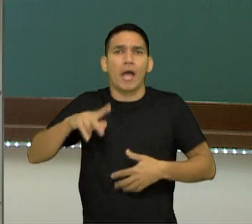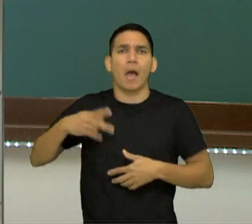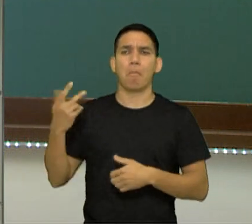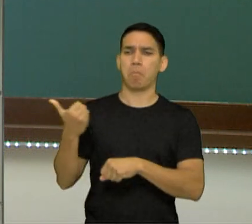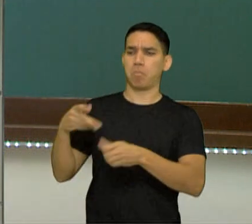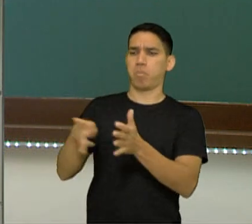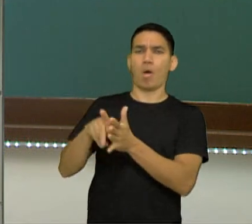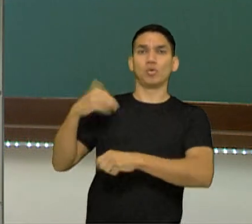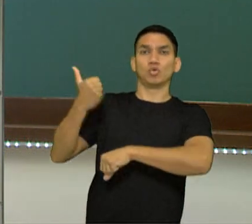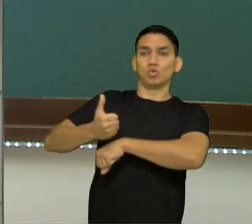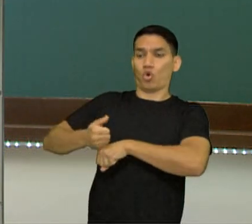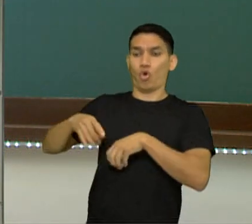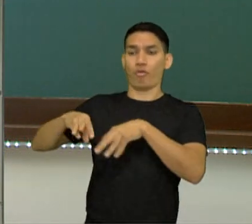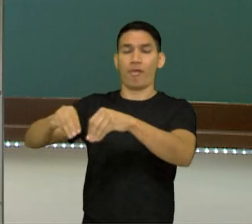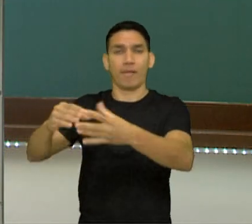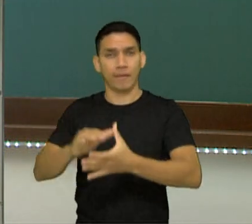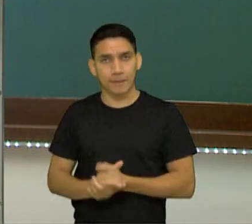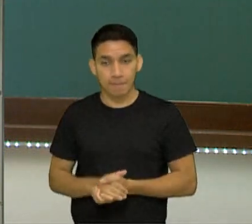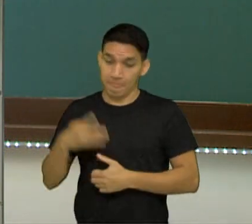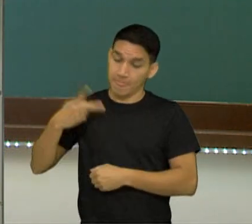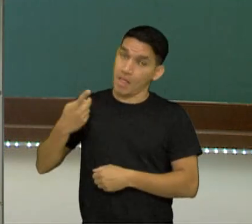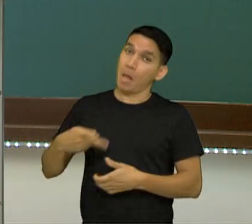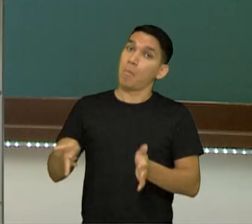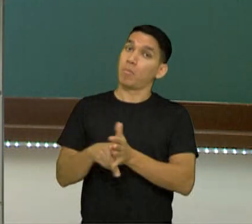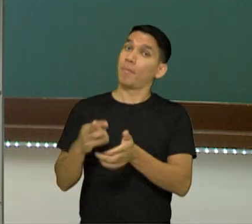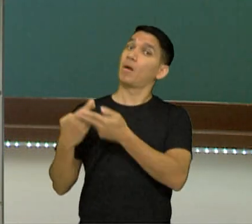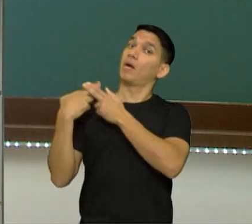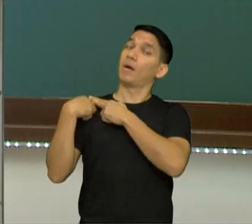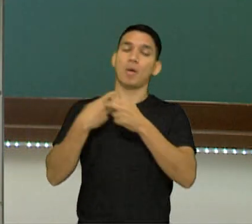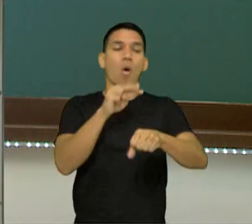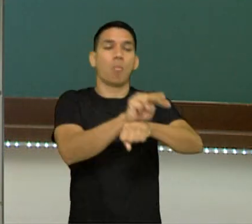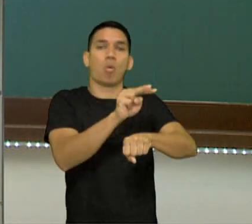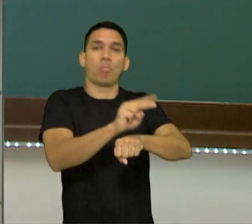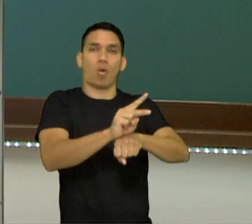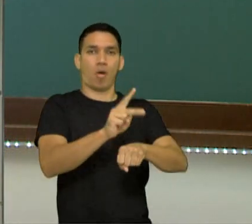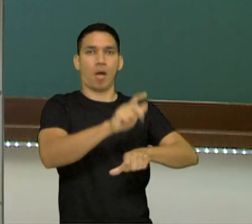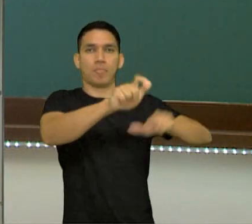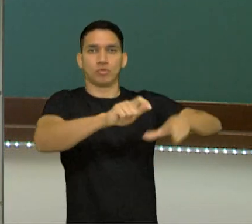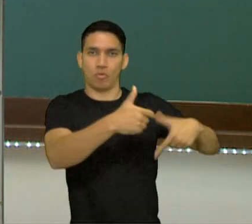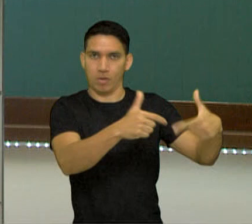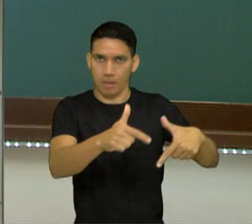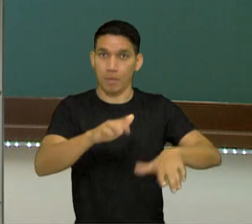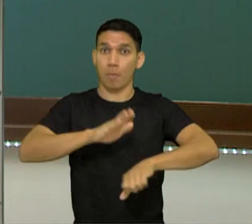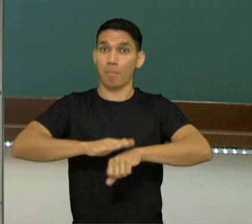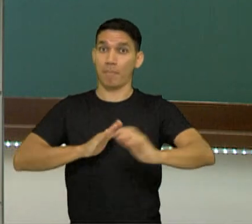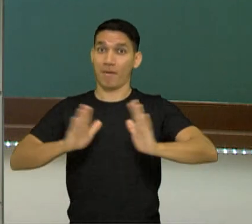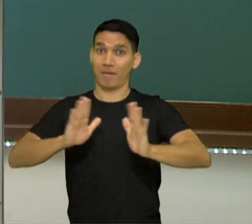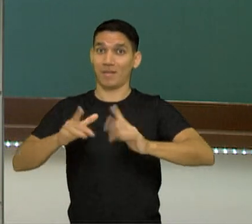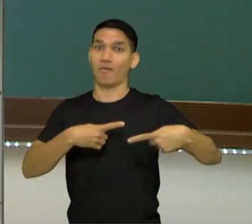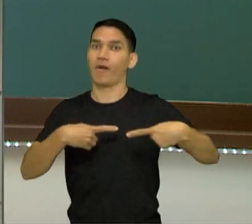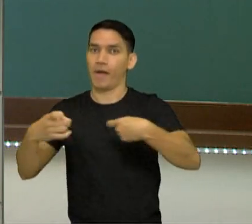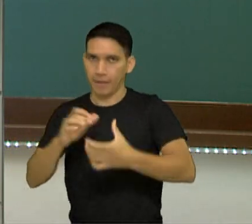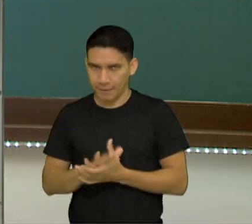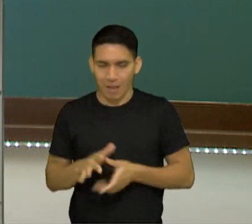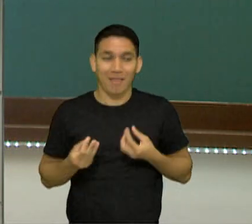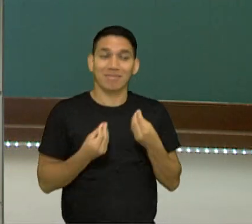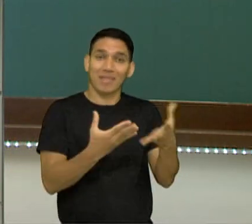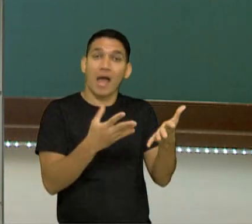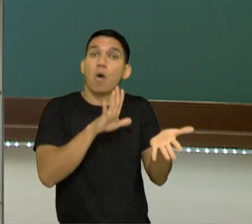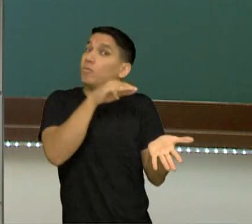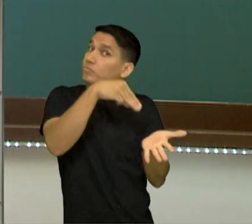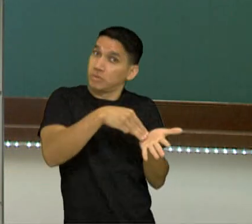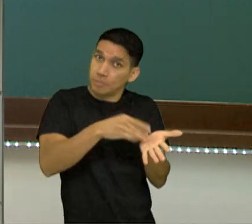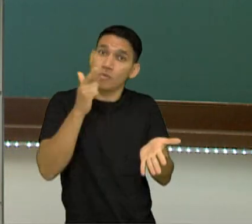os donos destas terras então ele tinha que proteger os Camponeses ou servos durante a guerra da um mínimo para